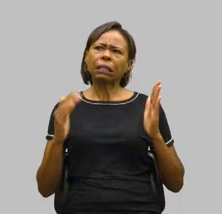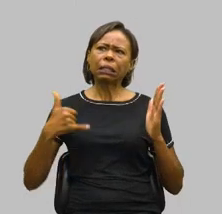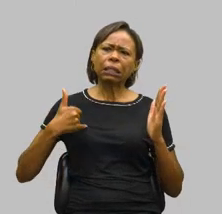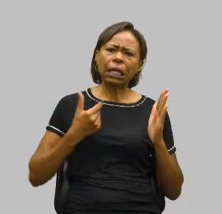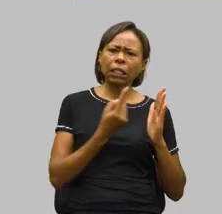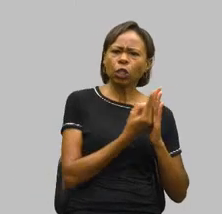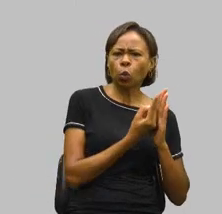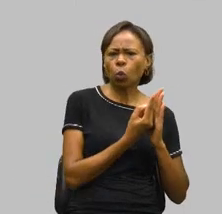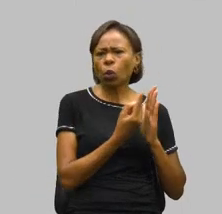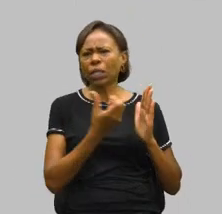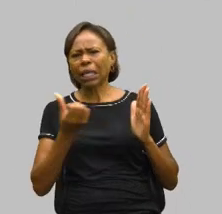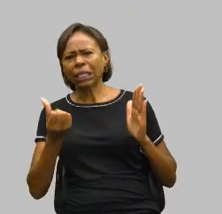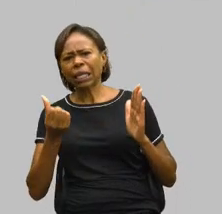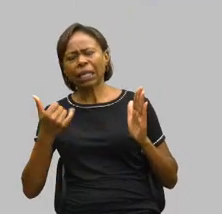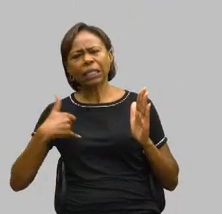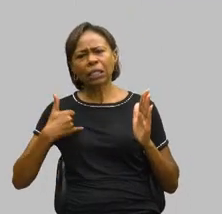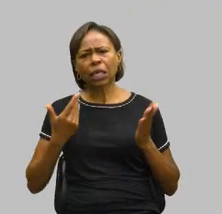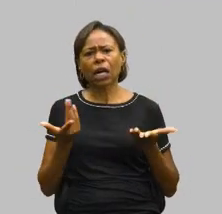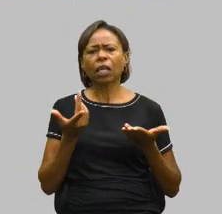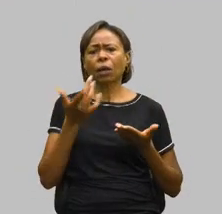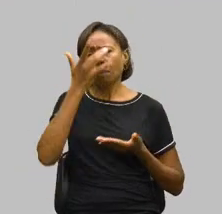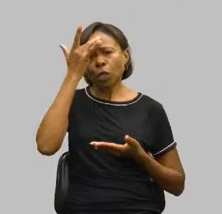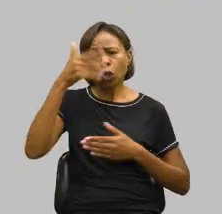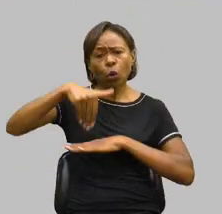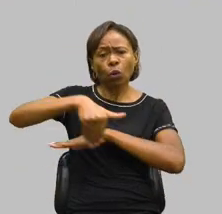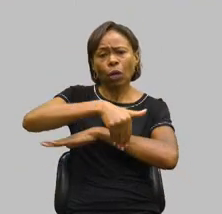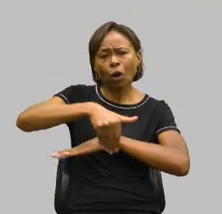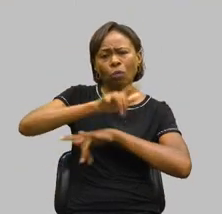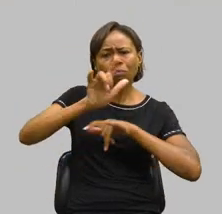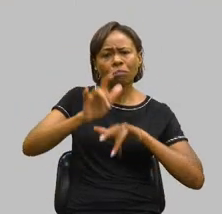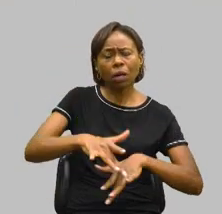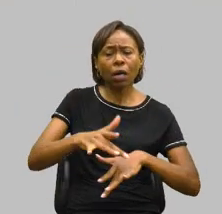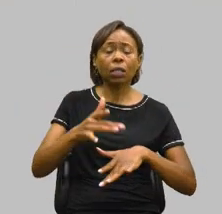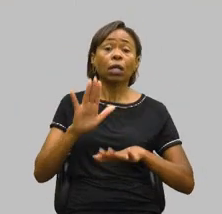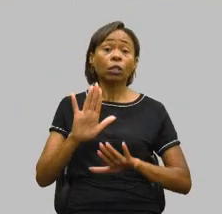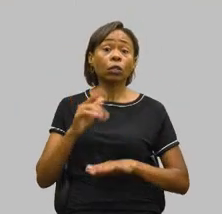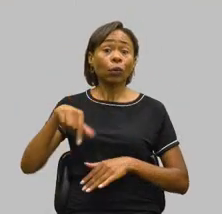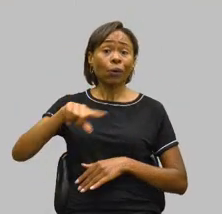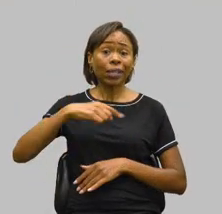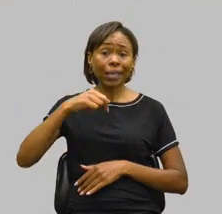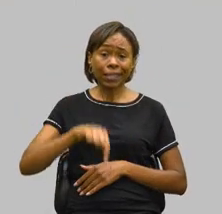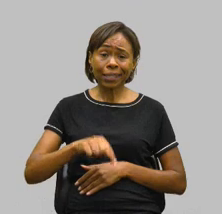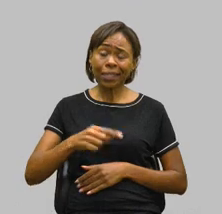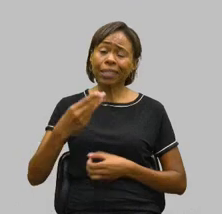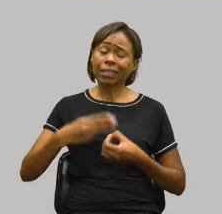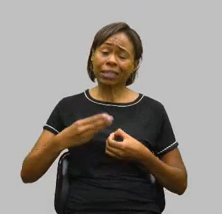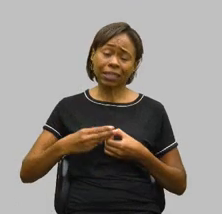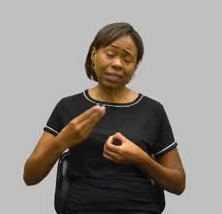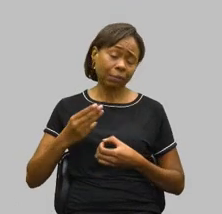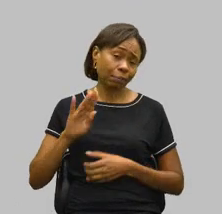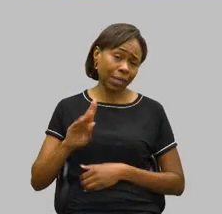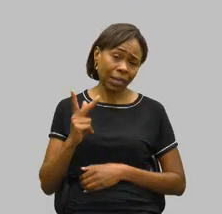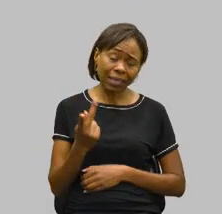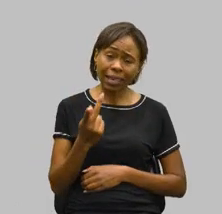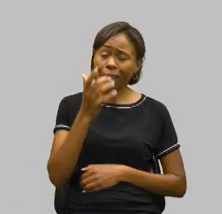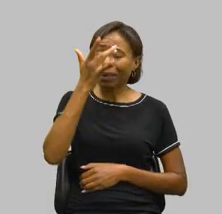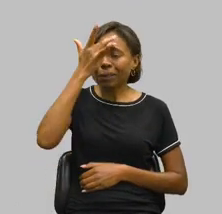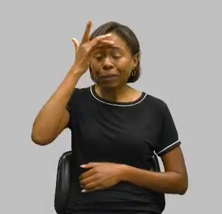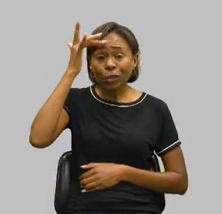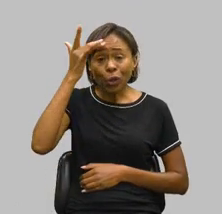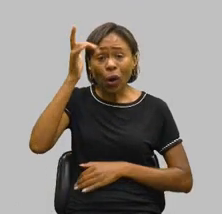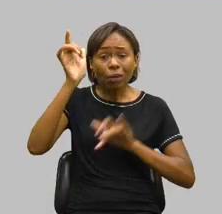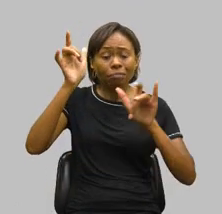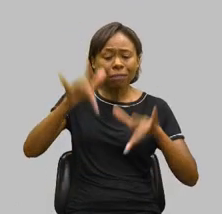moradores em situação de rua a gente vive hoje na região metropolitana Principalmente um grande problema com os moradores em situação de rua